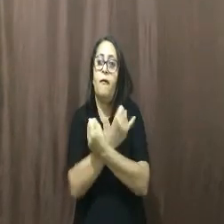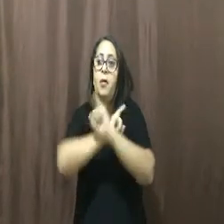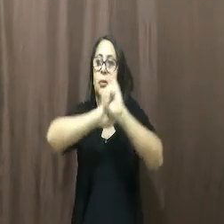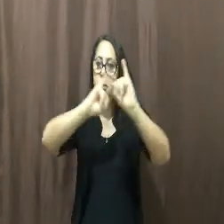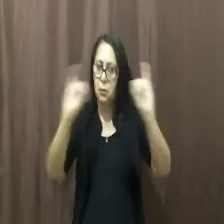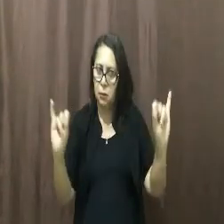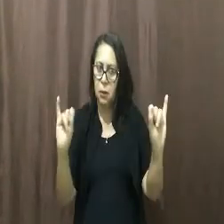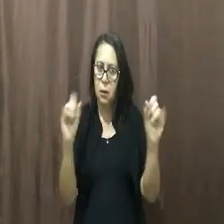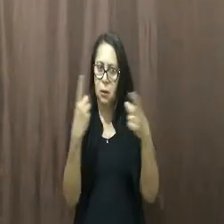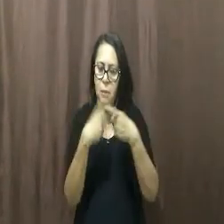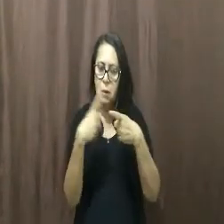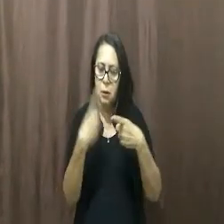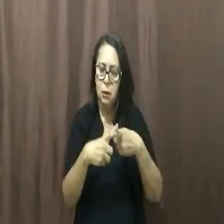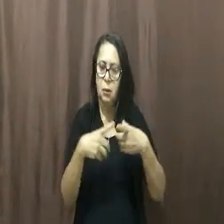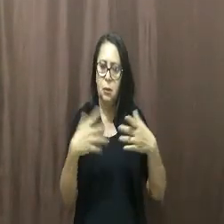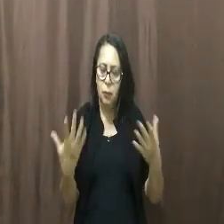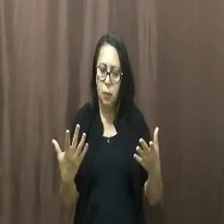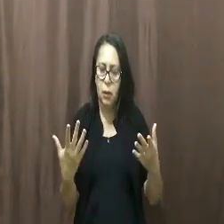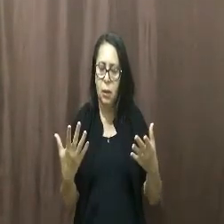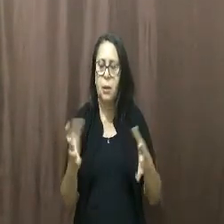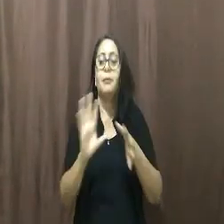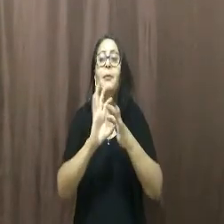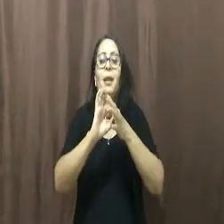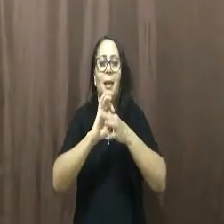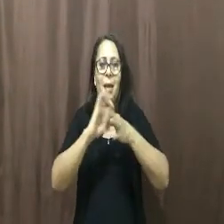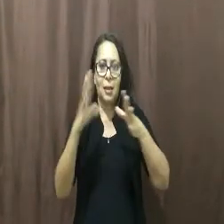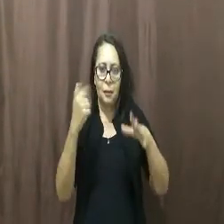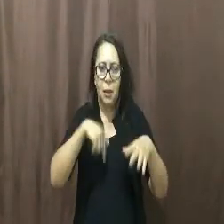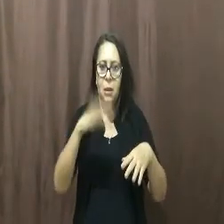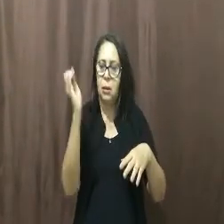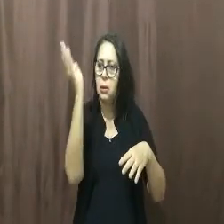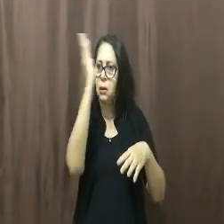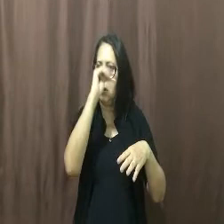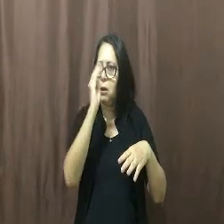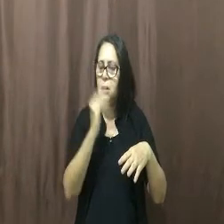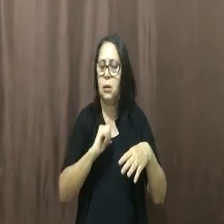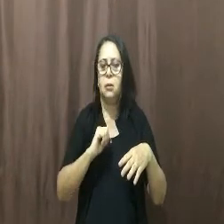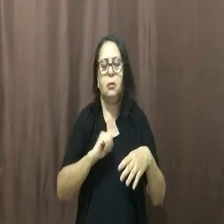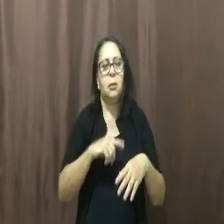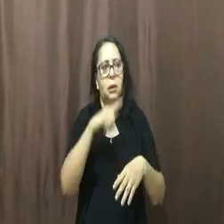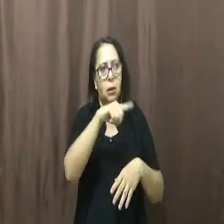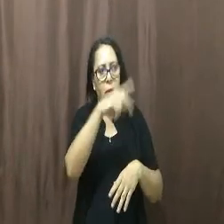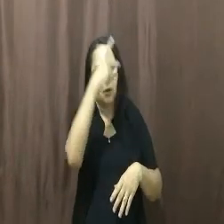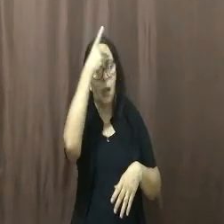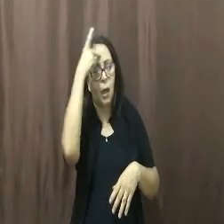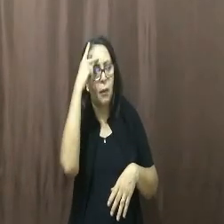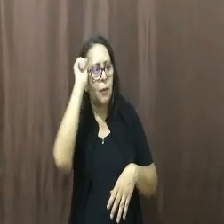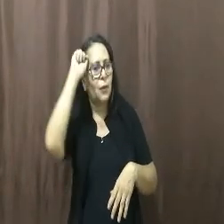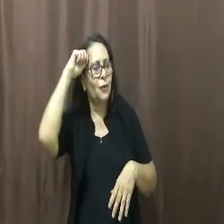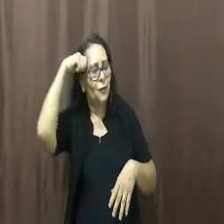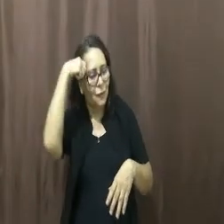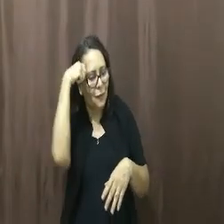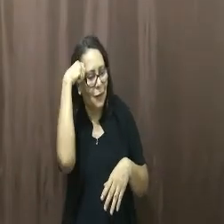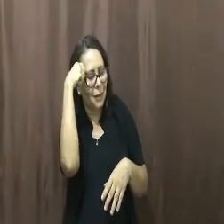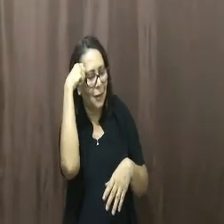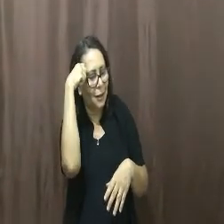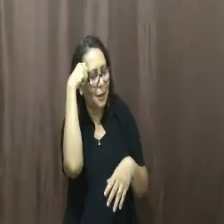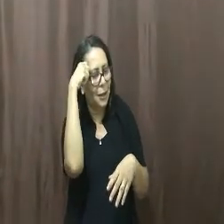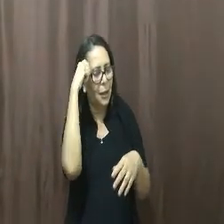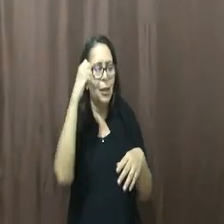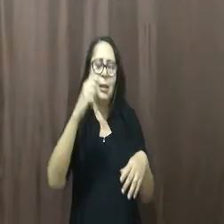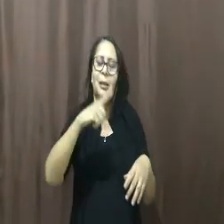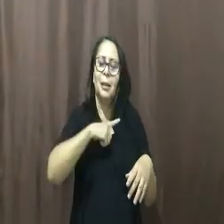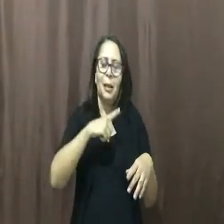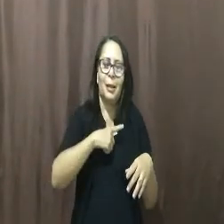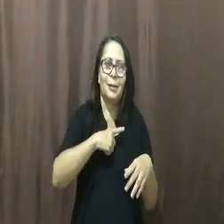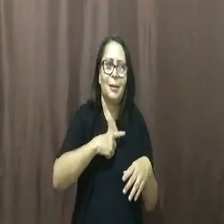chamamos. Porque a abolição da escravatura no Brasil não veio dar dignidade aos negros,